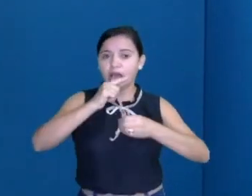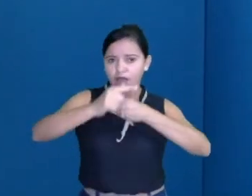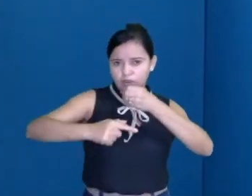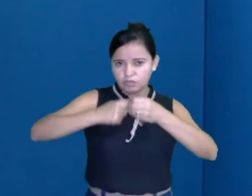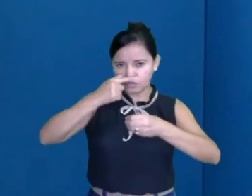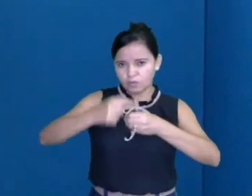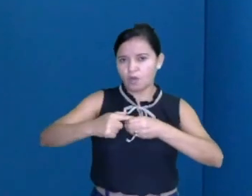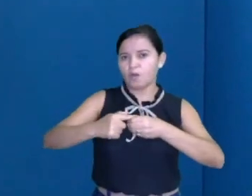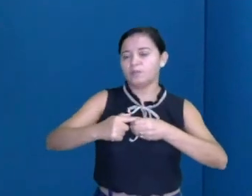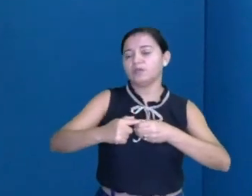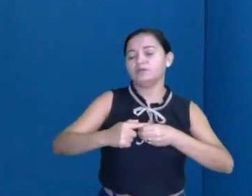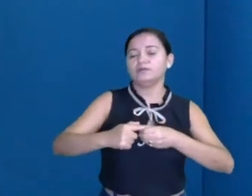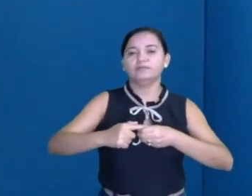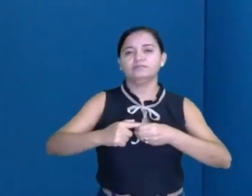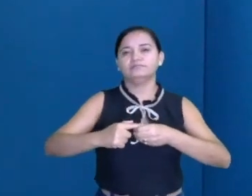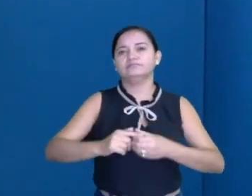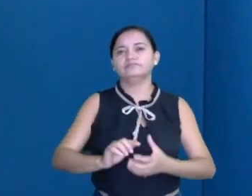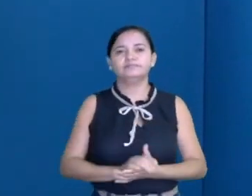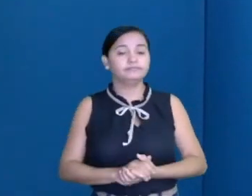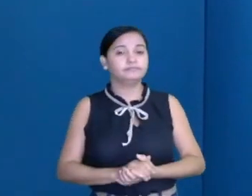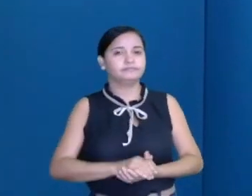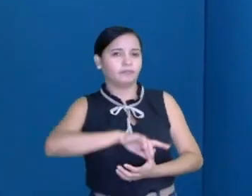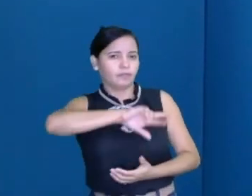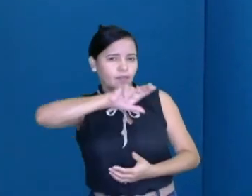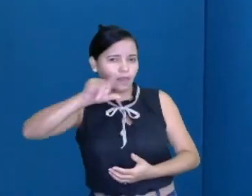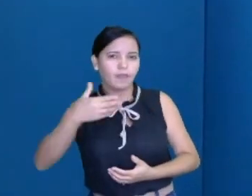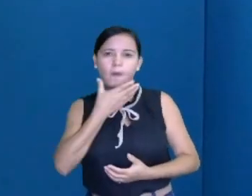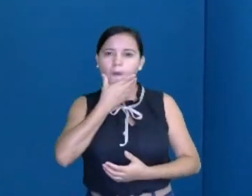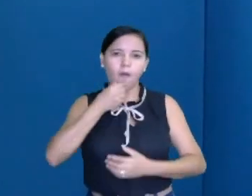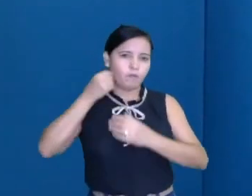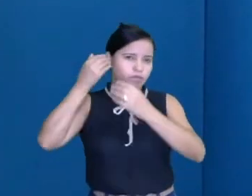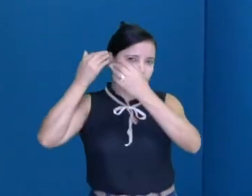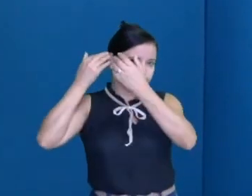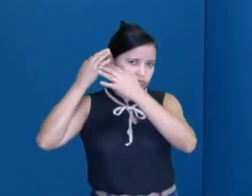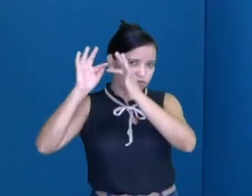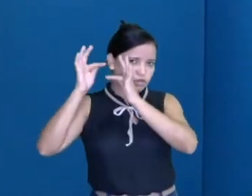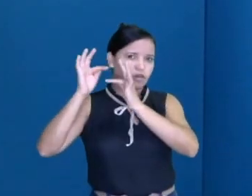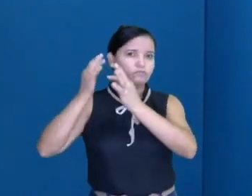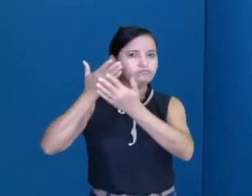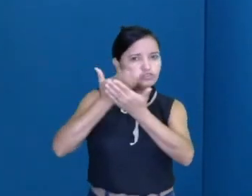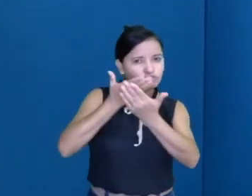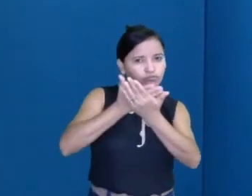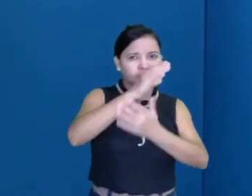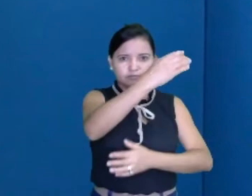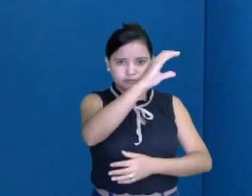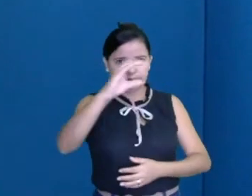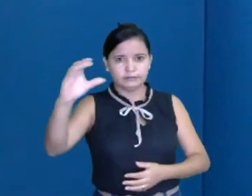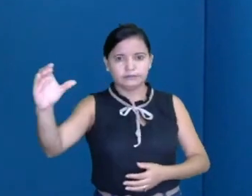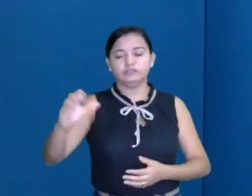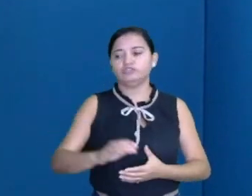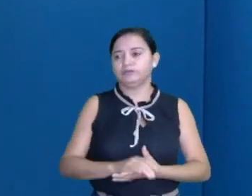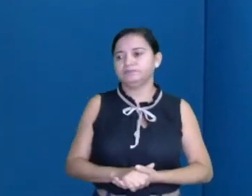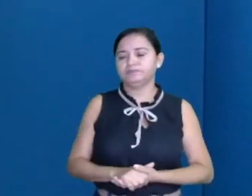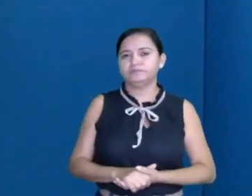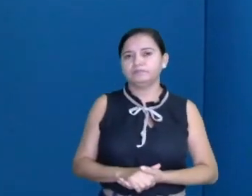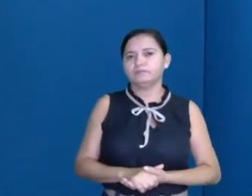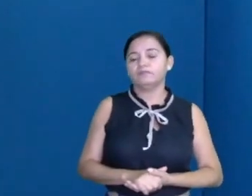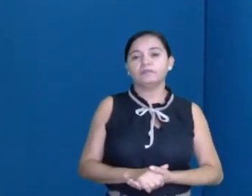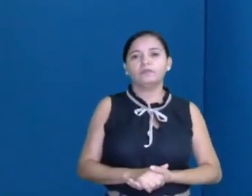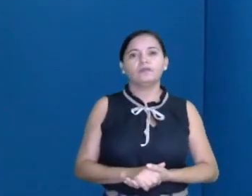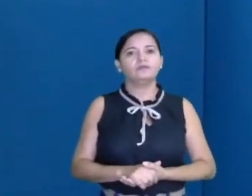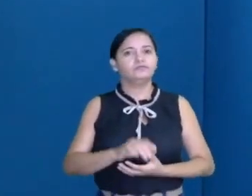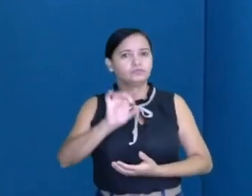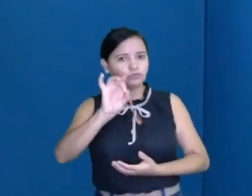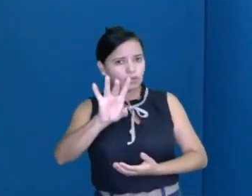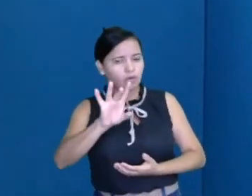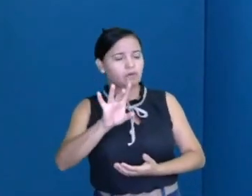referenciais o próprio Einstein, né? O próprio Max Planck e outros grandes cientistas dentro do campo da mecânica quântica. Então,